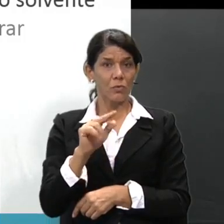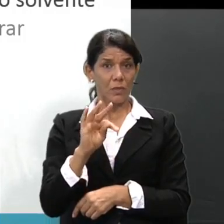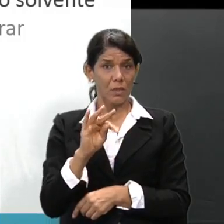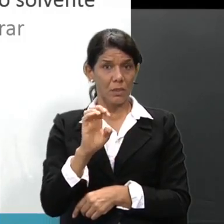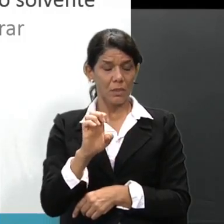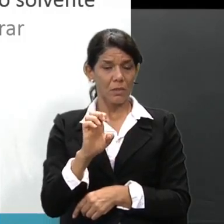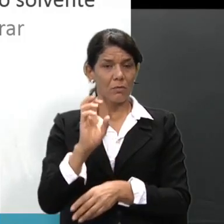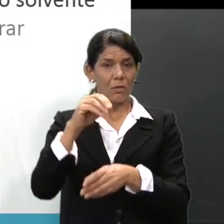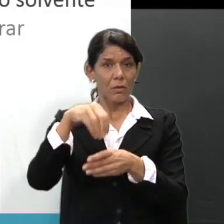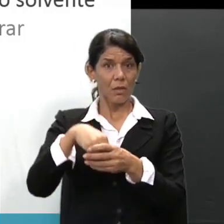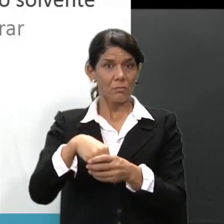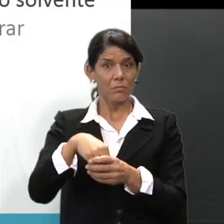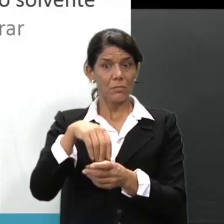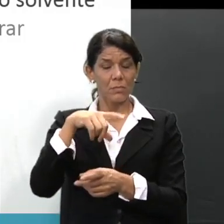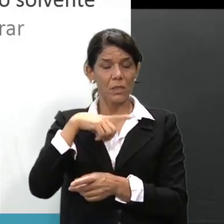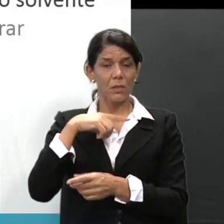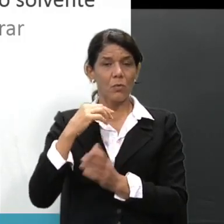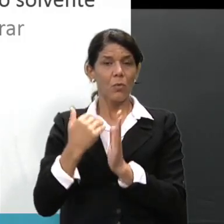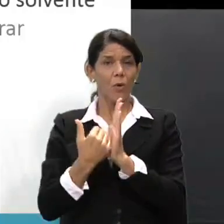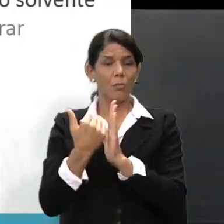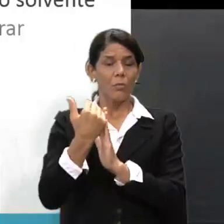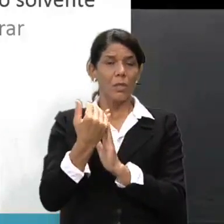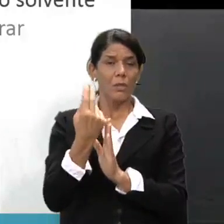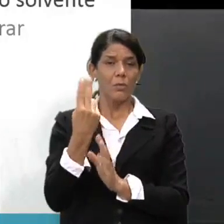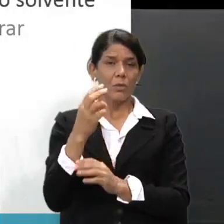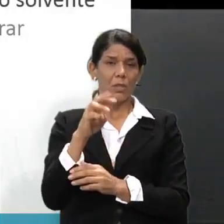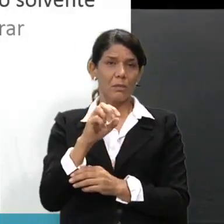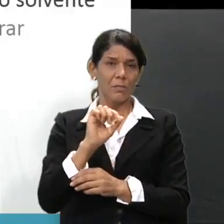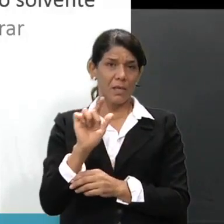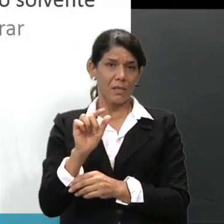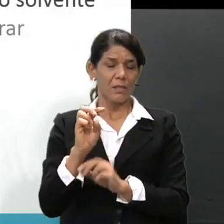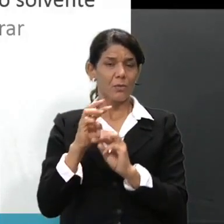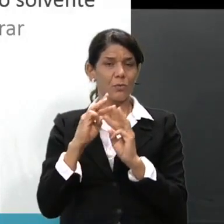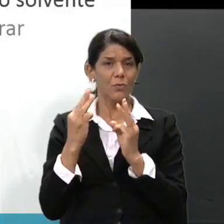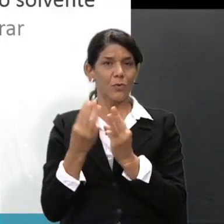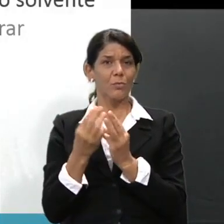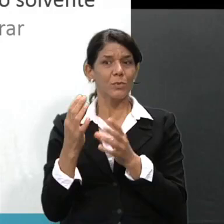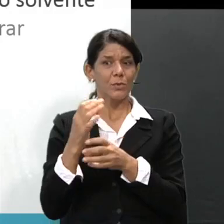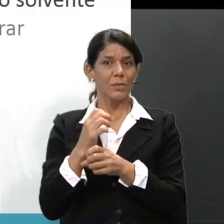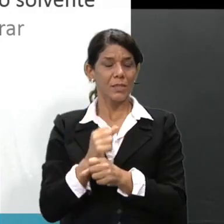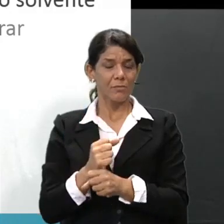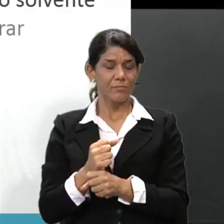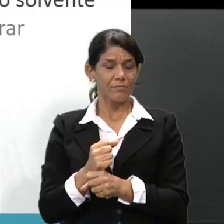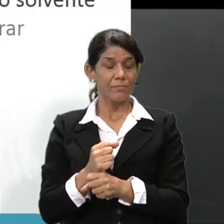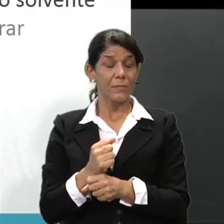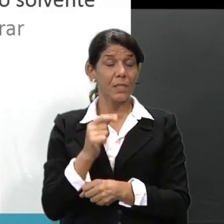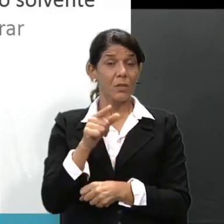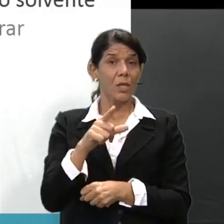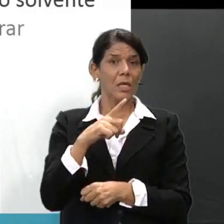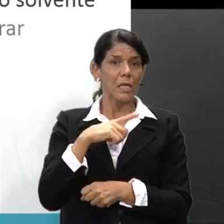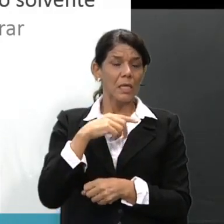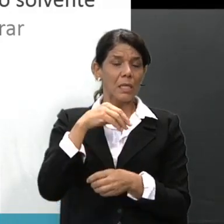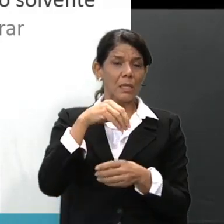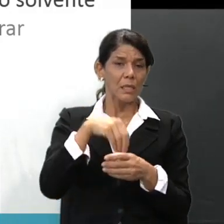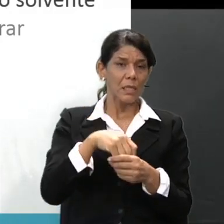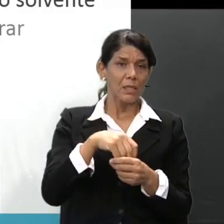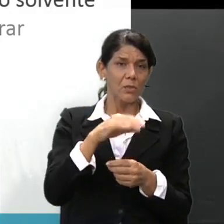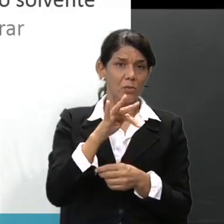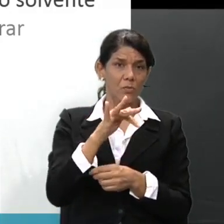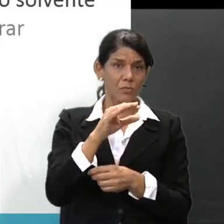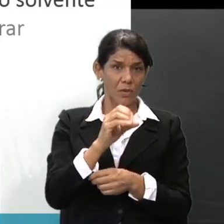que eu inseri, eu tenho um aumento de 2 ml do meu volume total. Enquanto que no